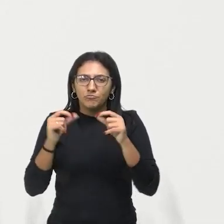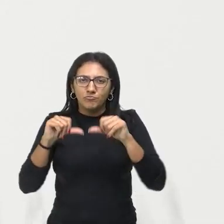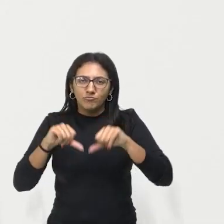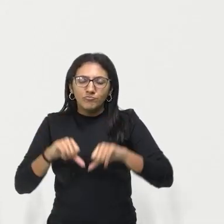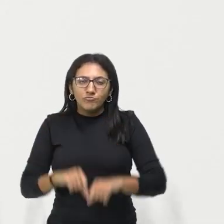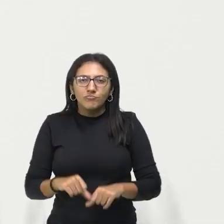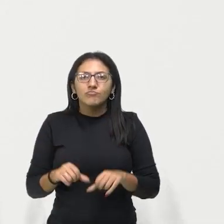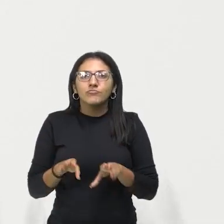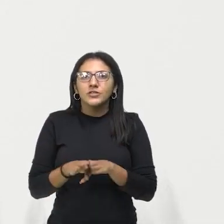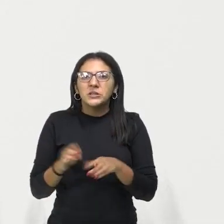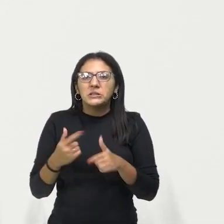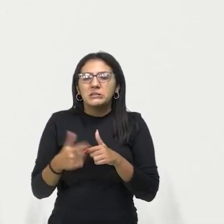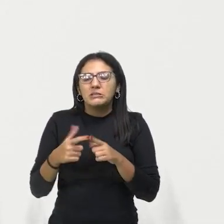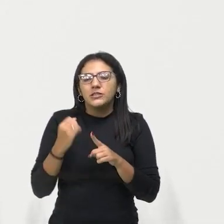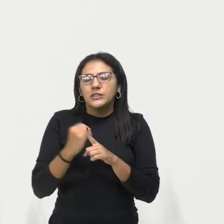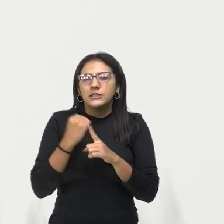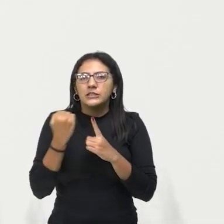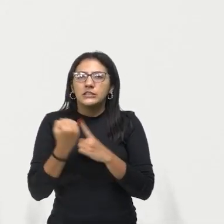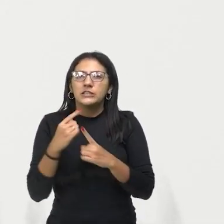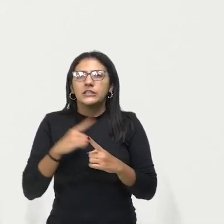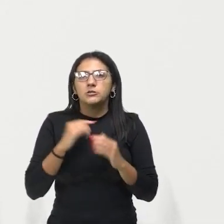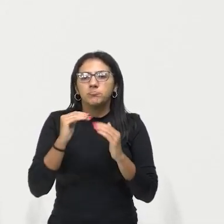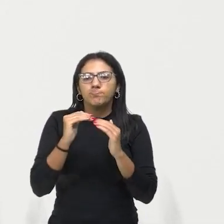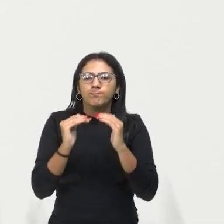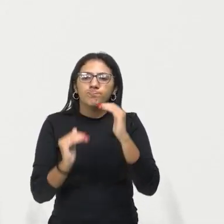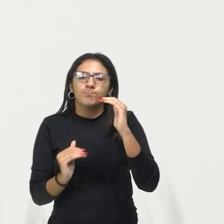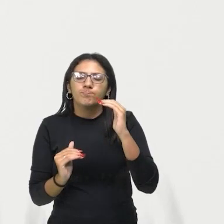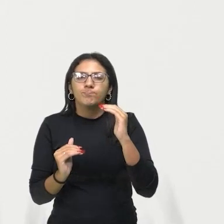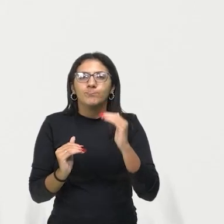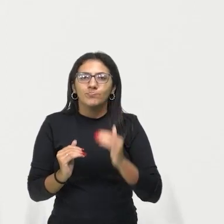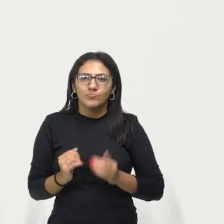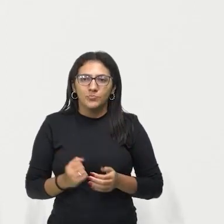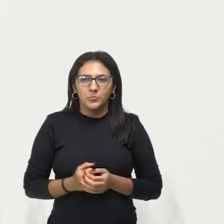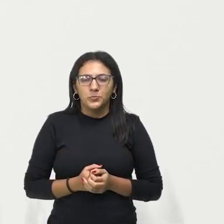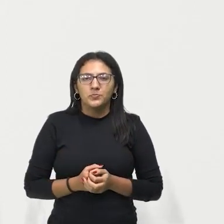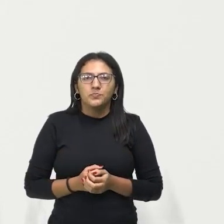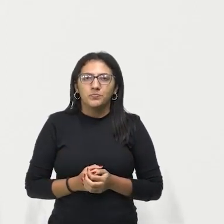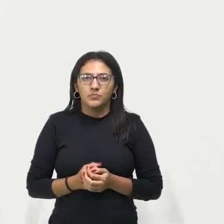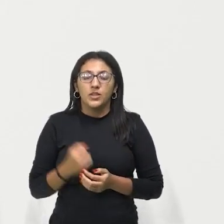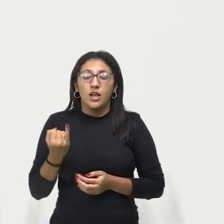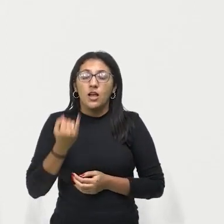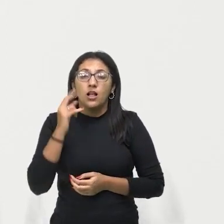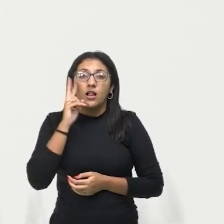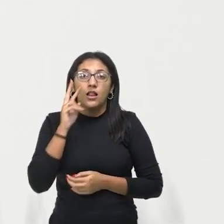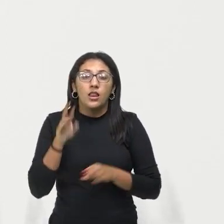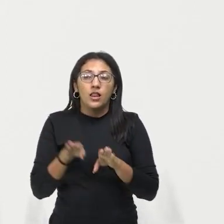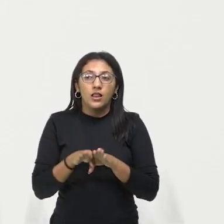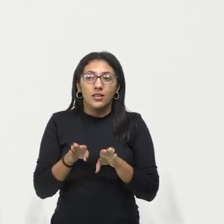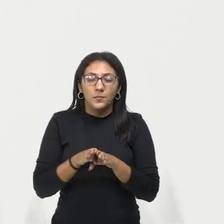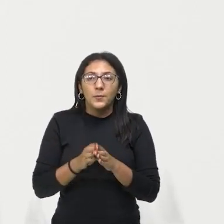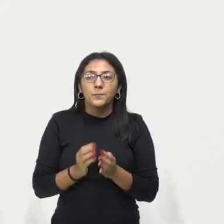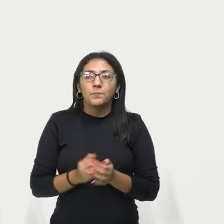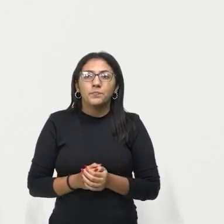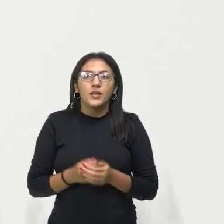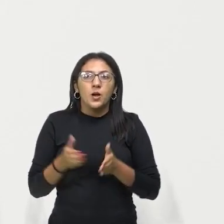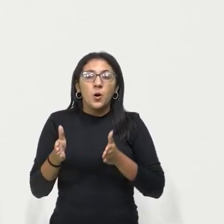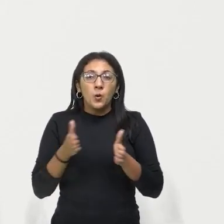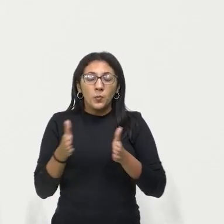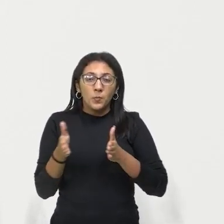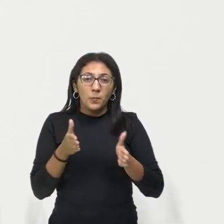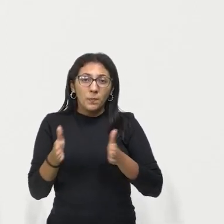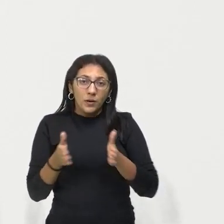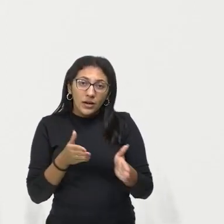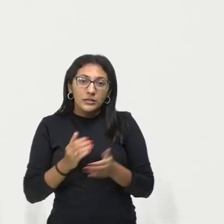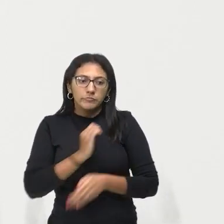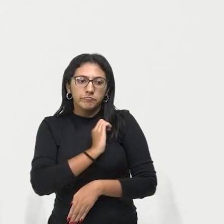da exclusão social. Importante também fazer o destaque no período dos governos militares. No governo militar